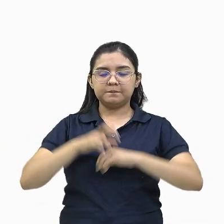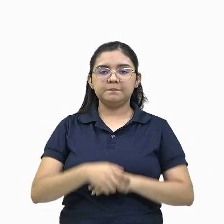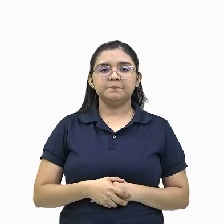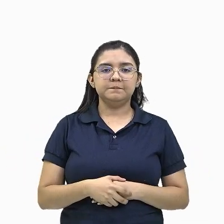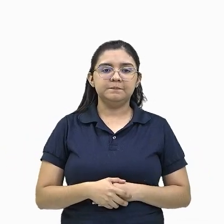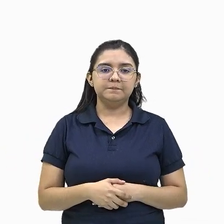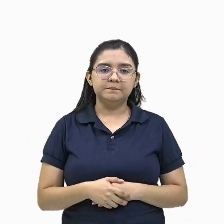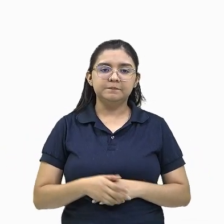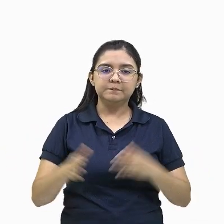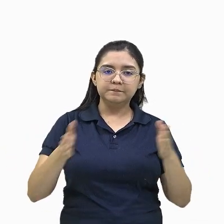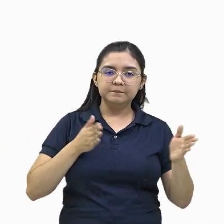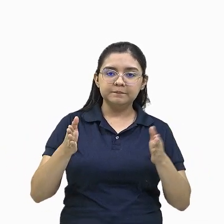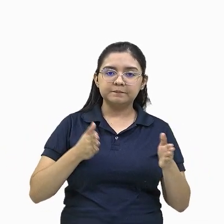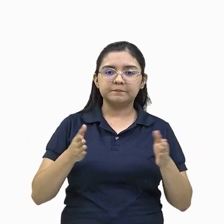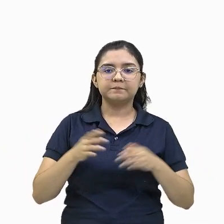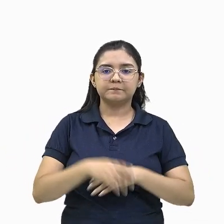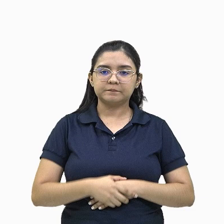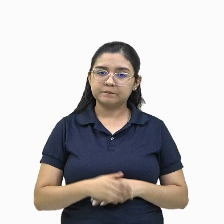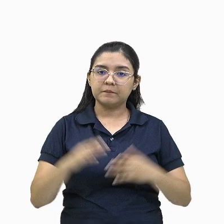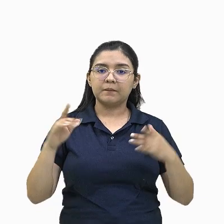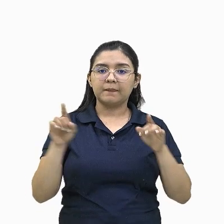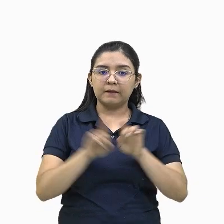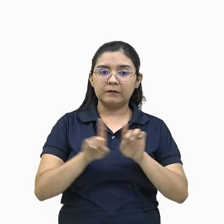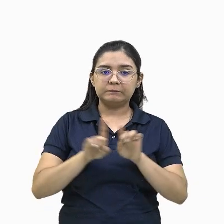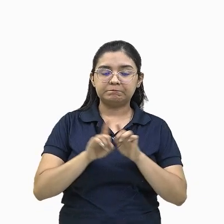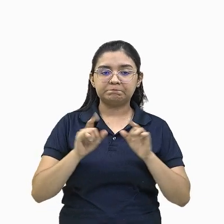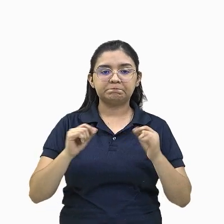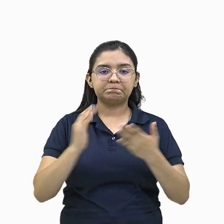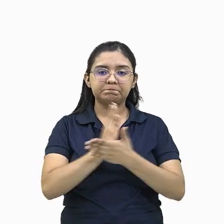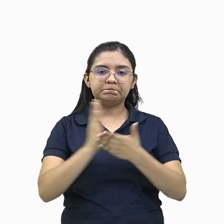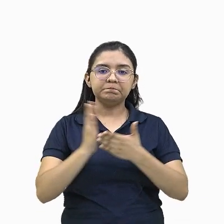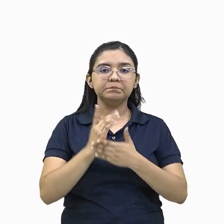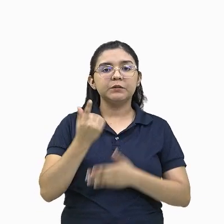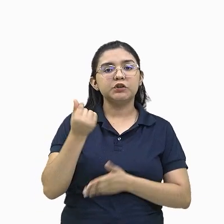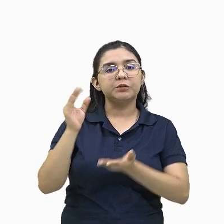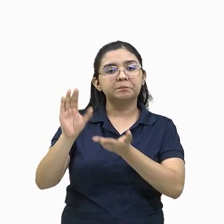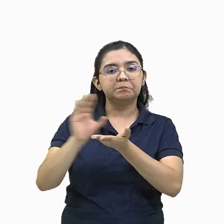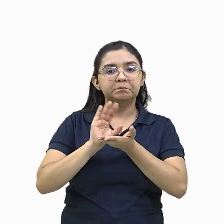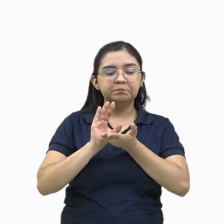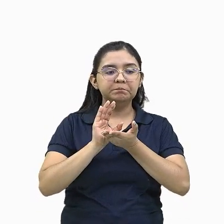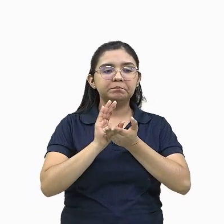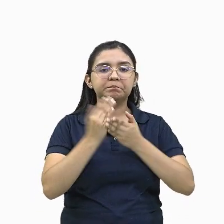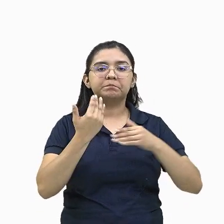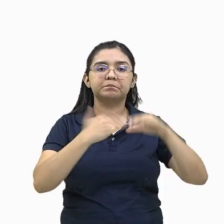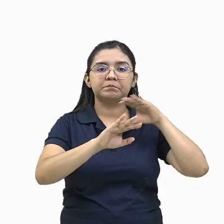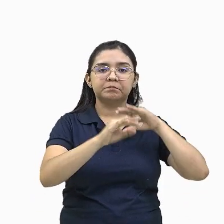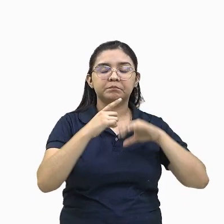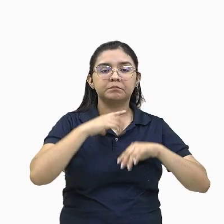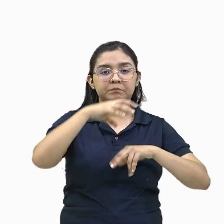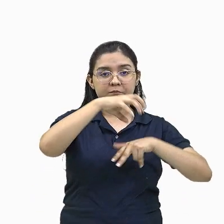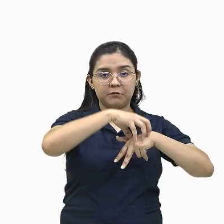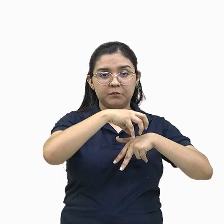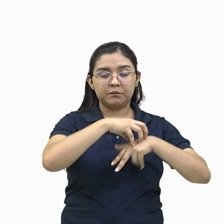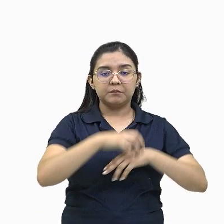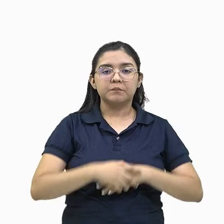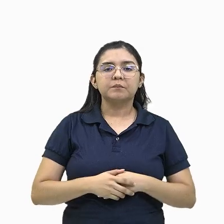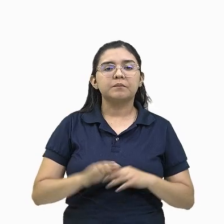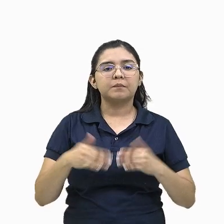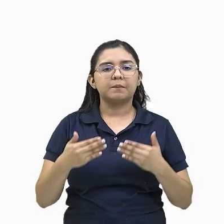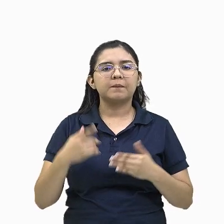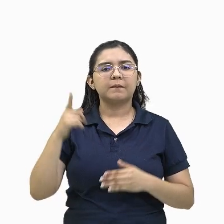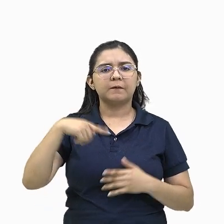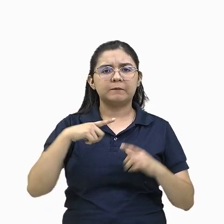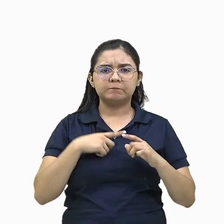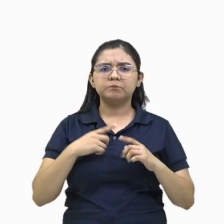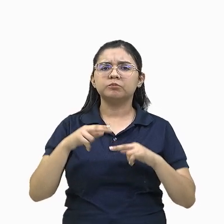ali explorados, cultivados, e muitas das vezes ali essa renda, né, professor, ela era enviada para a coroa, né? Exato, e isso era um motivo até